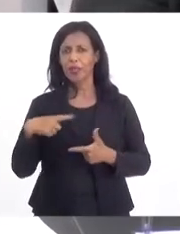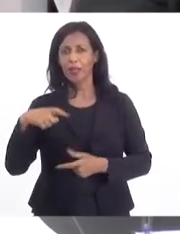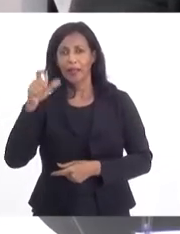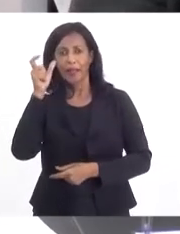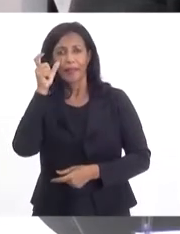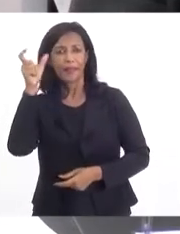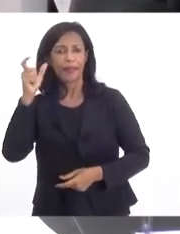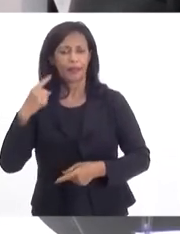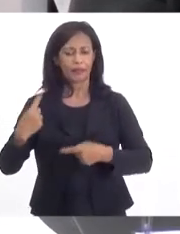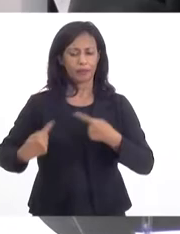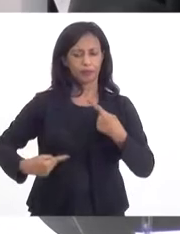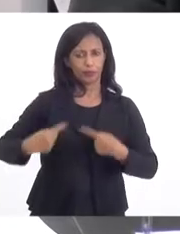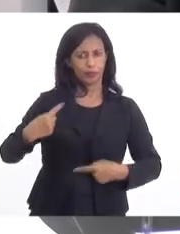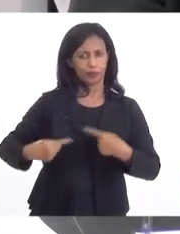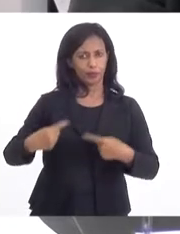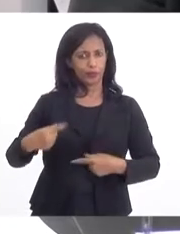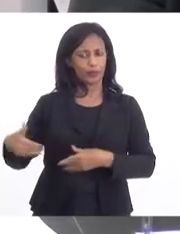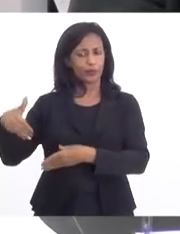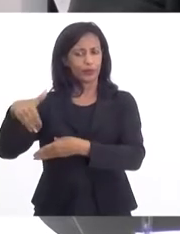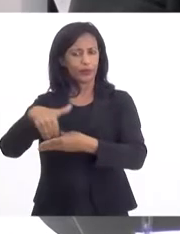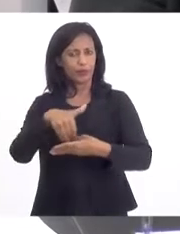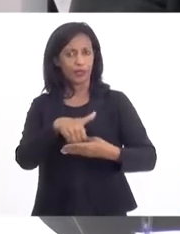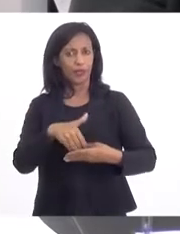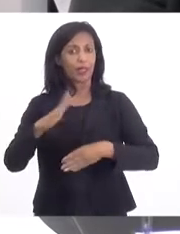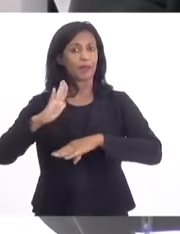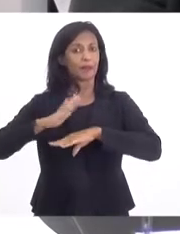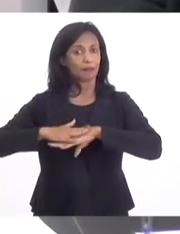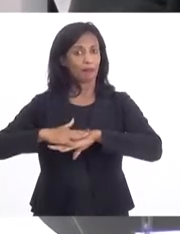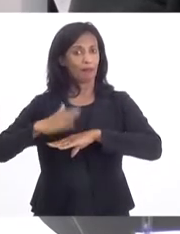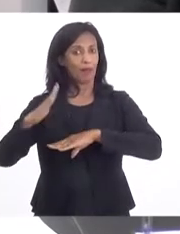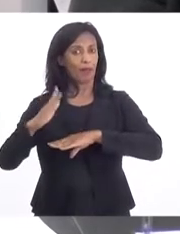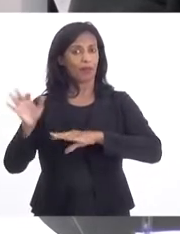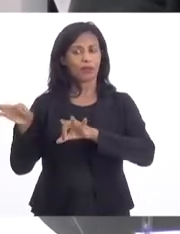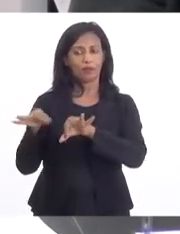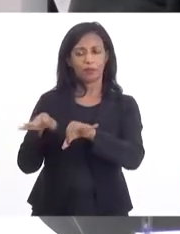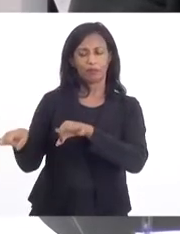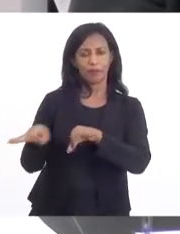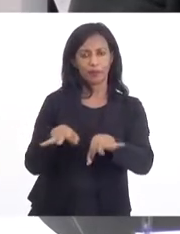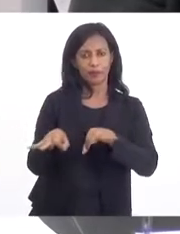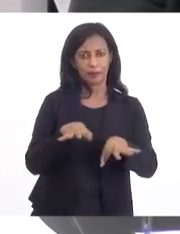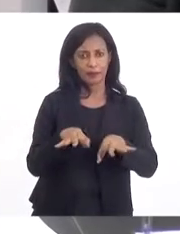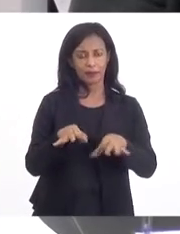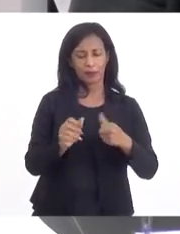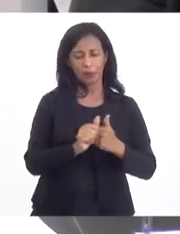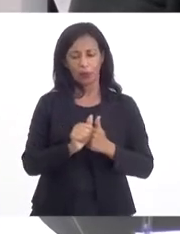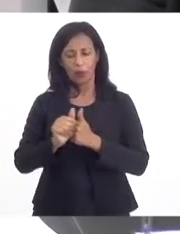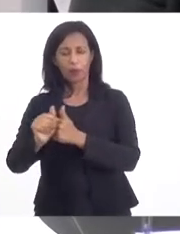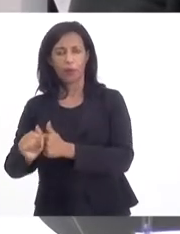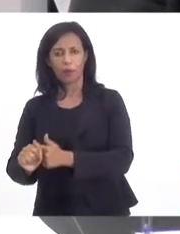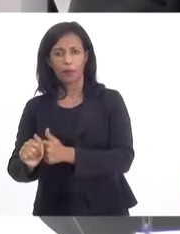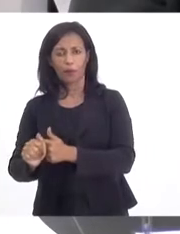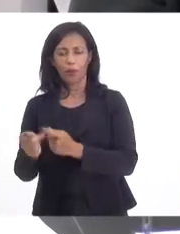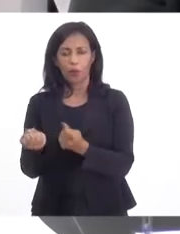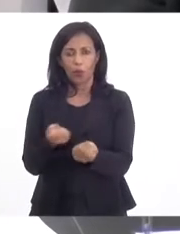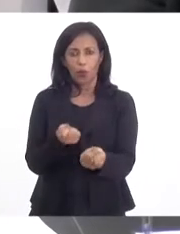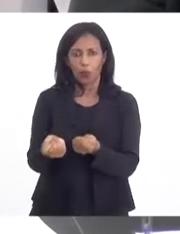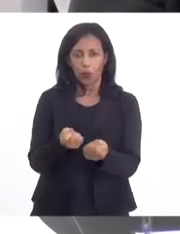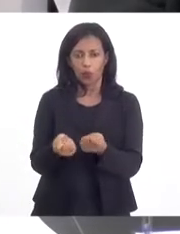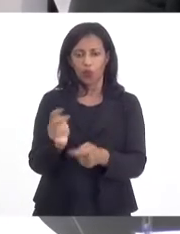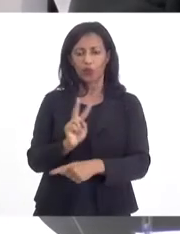interesses políticos eleitorais, e mais do que nunca, o planejamento, o acompanhamento e o